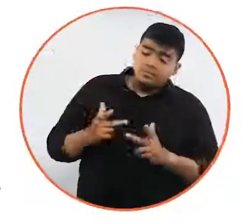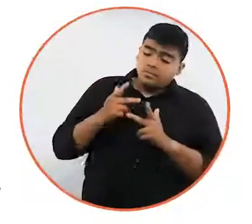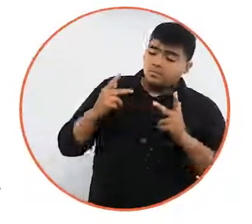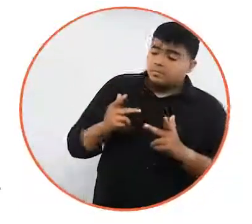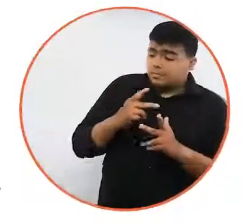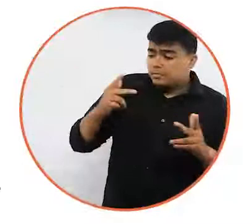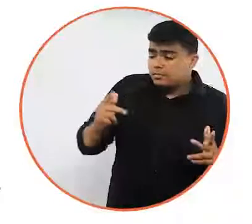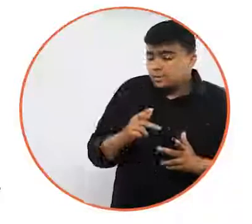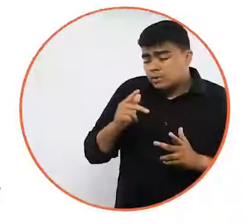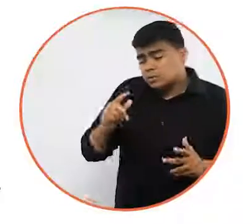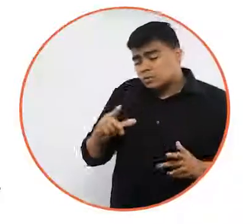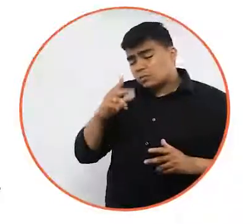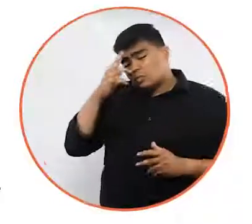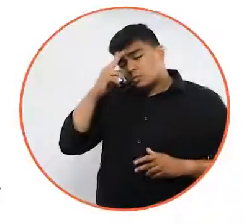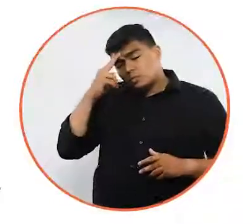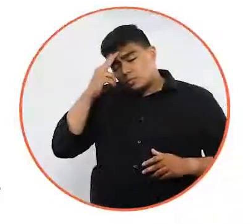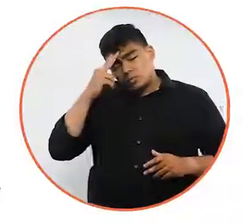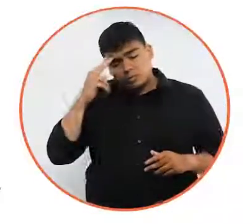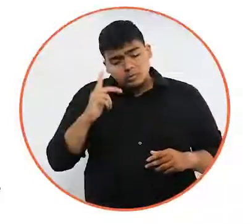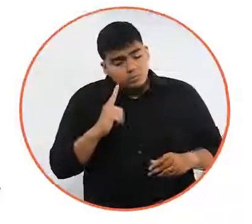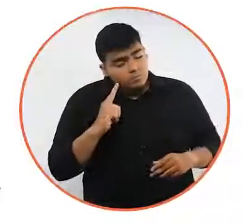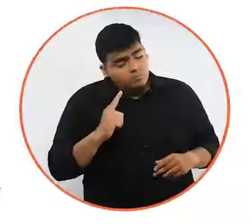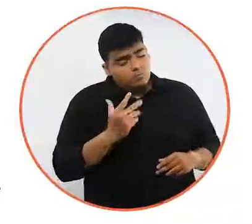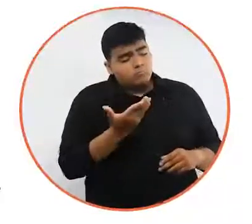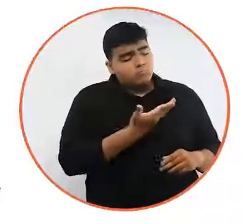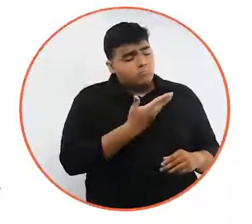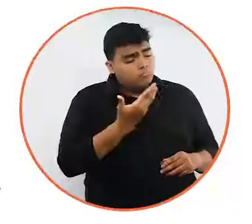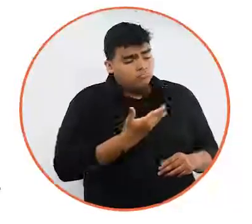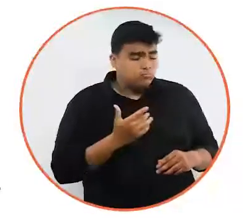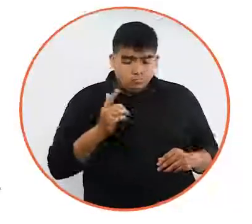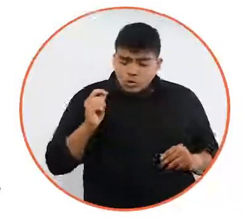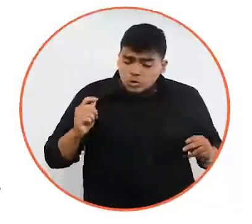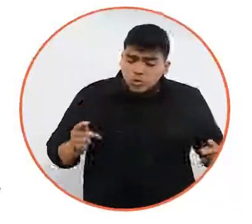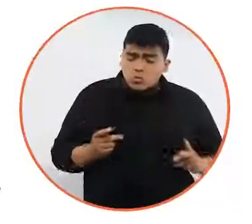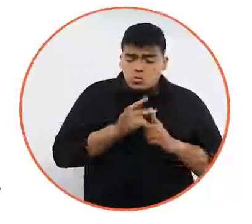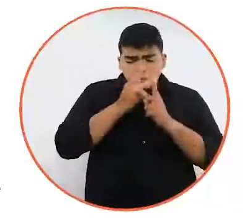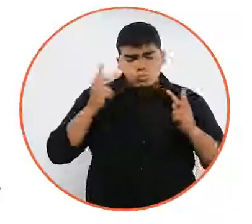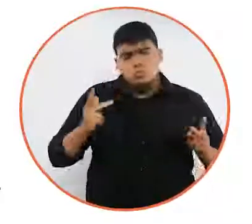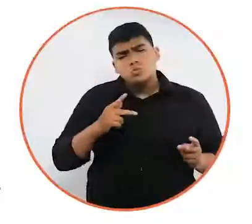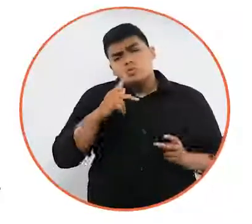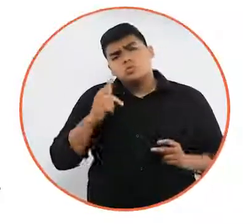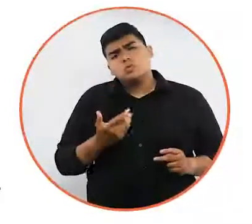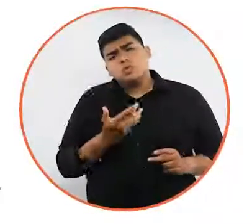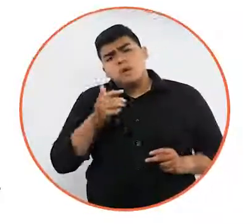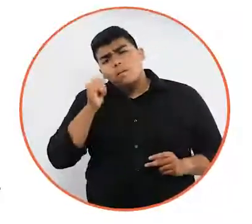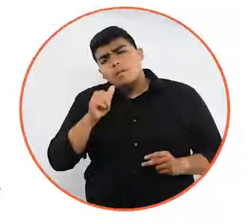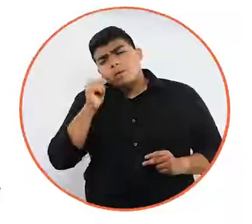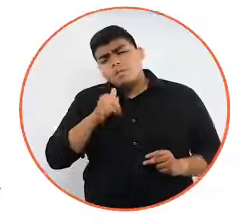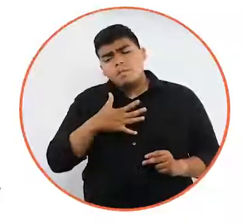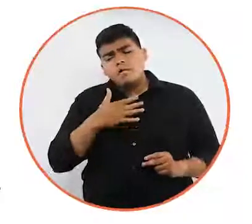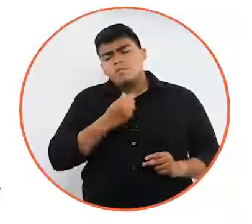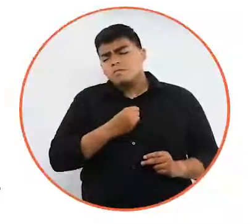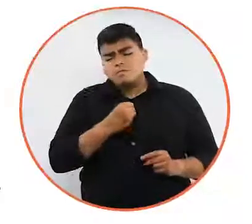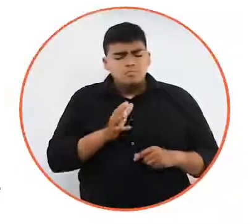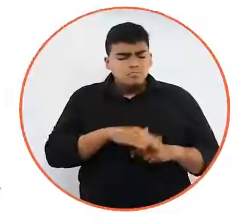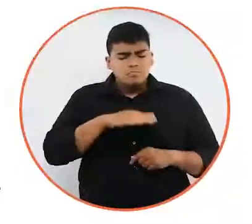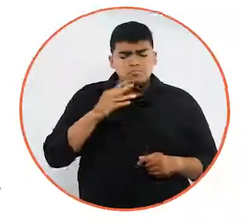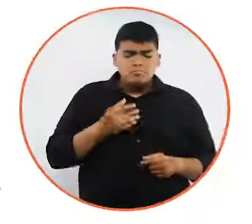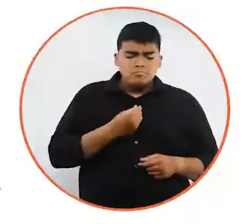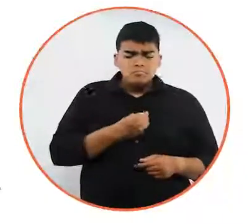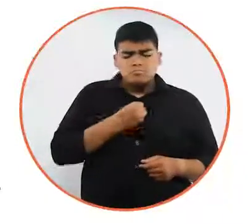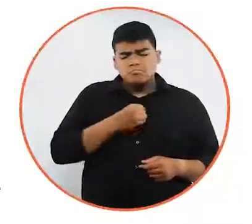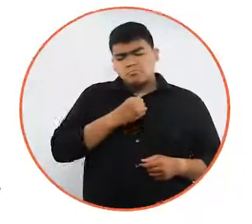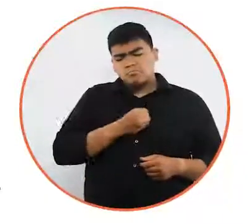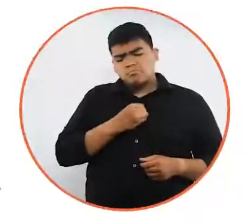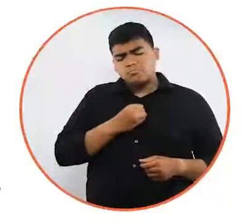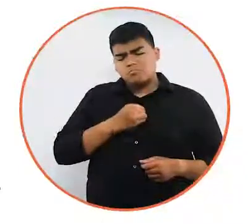sonhos e varria as amizades. O vento varria as mulheres e a minha vida ficava cada vez mais